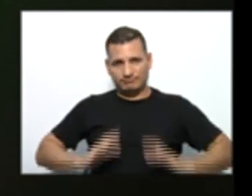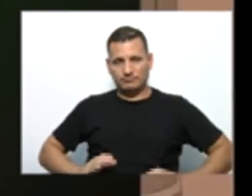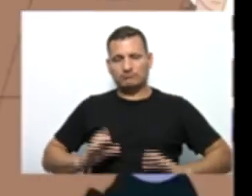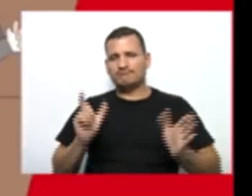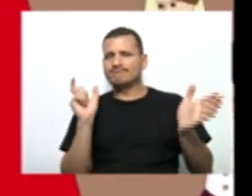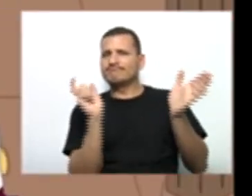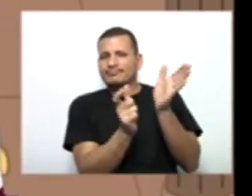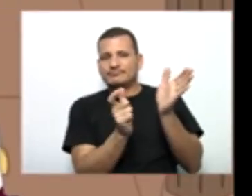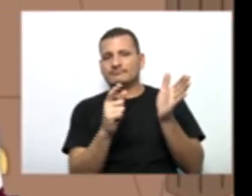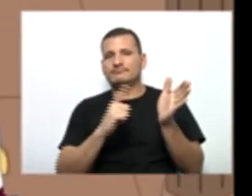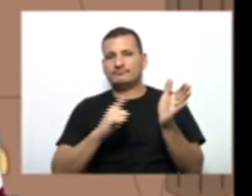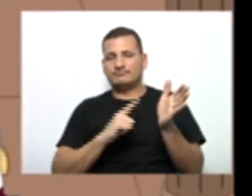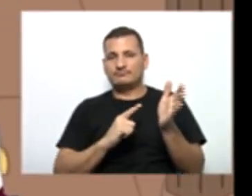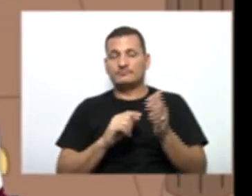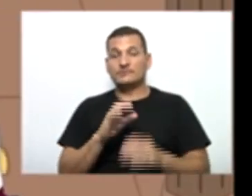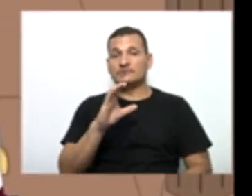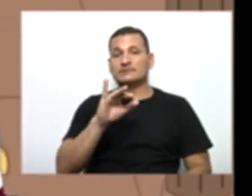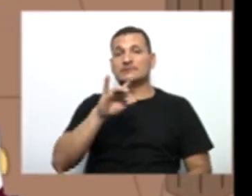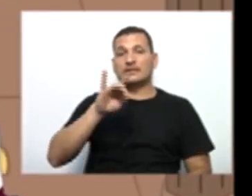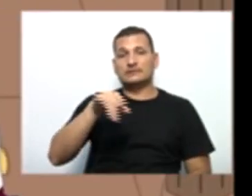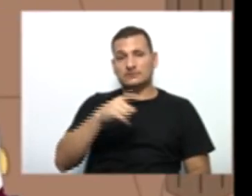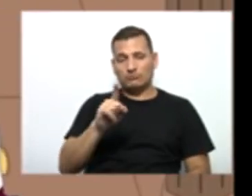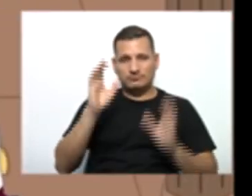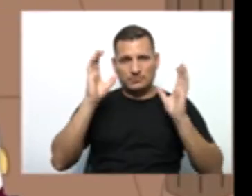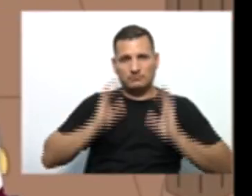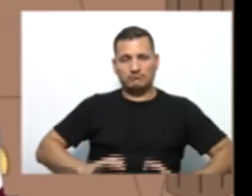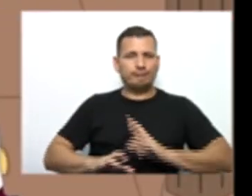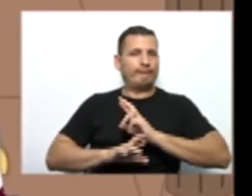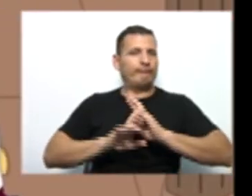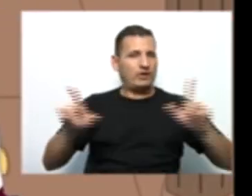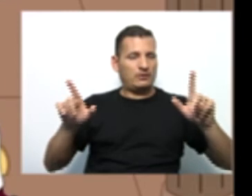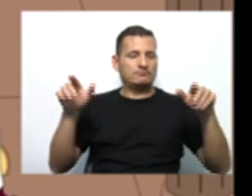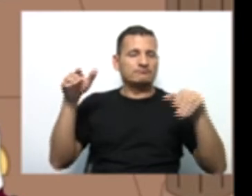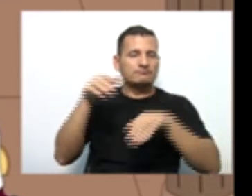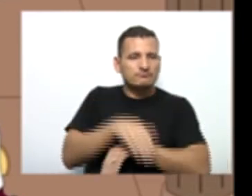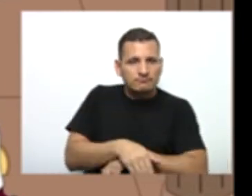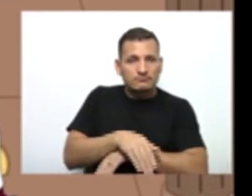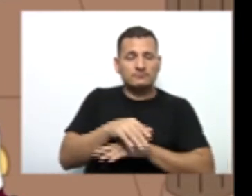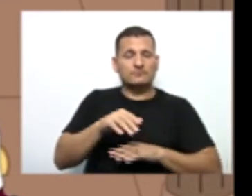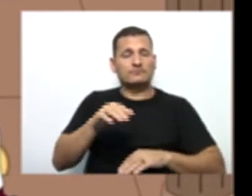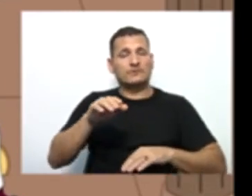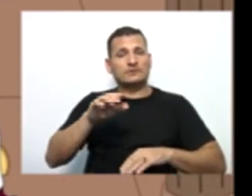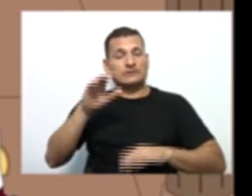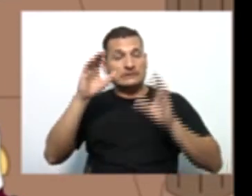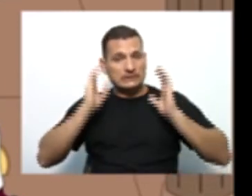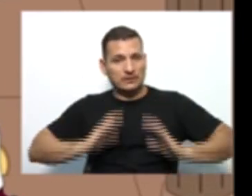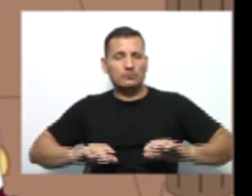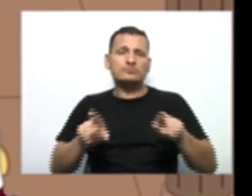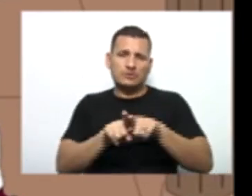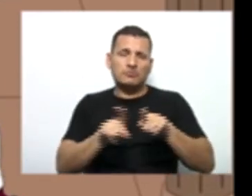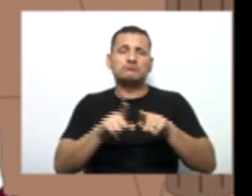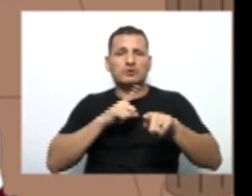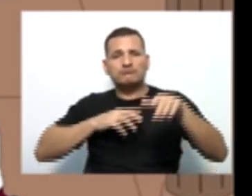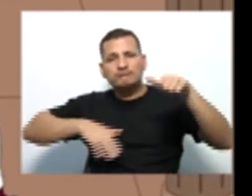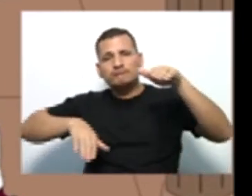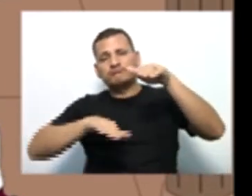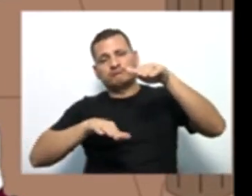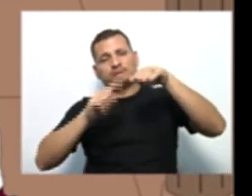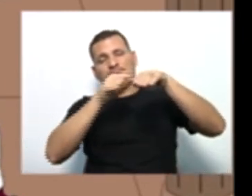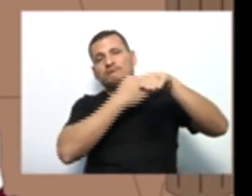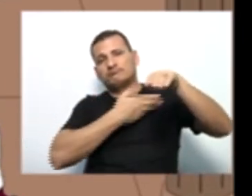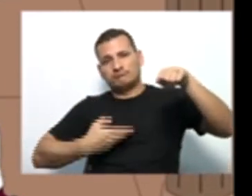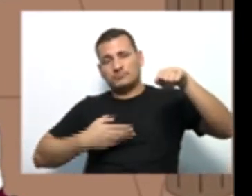que não dependiam de quem estava no governo e dos quais nem a própria pessoa podia abrir mão, como o direito à vida, por exemplo, e por